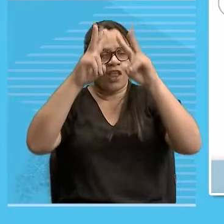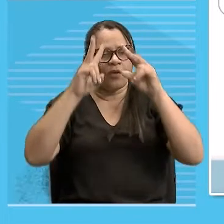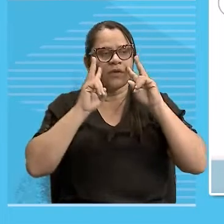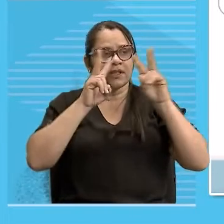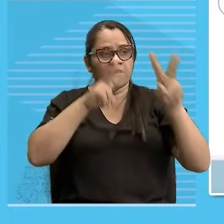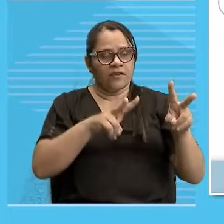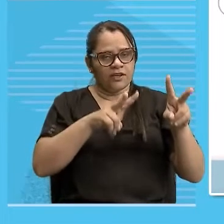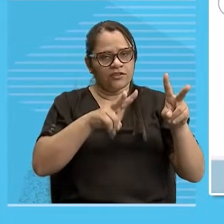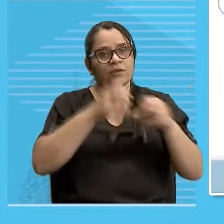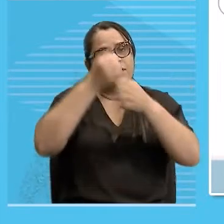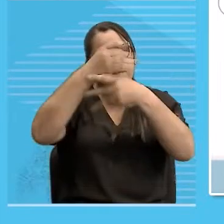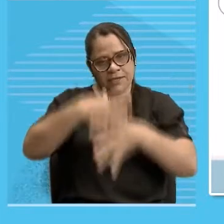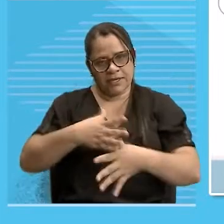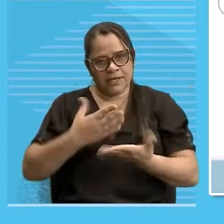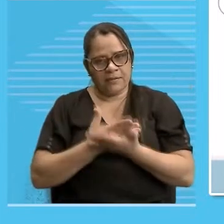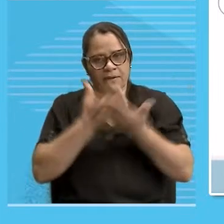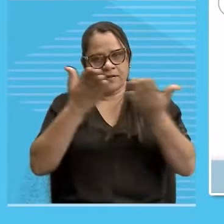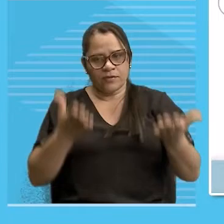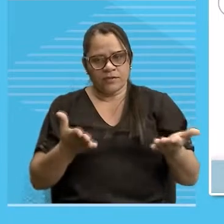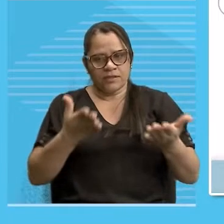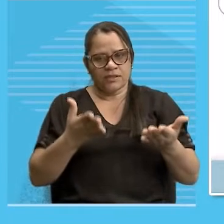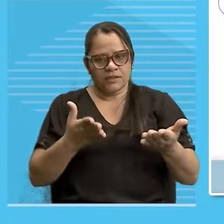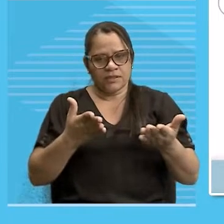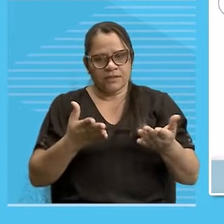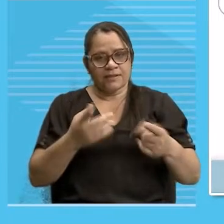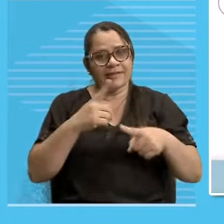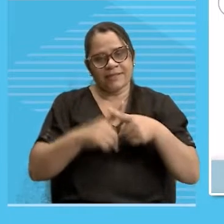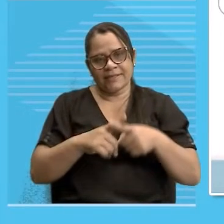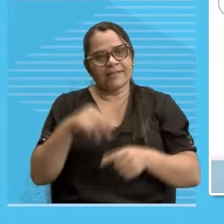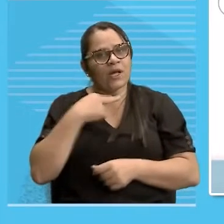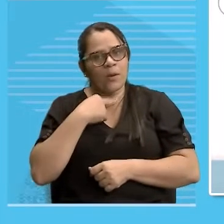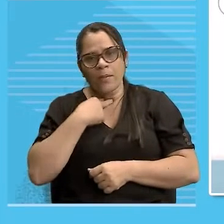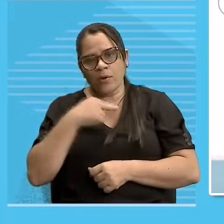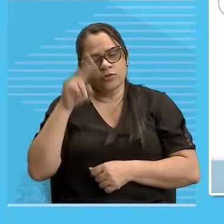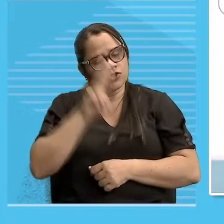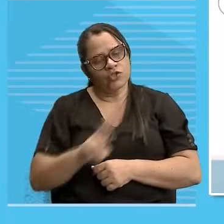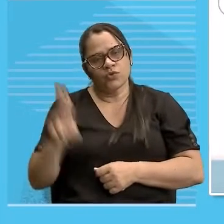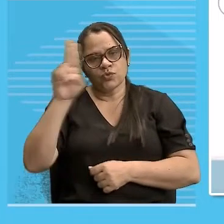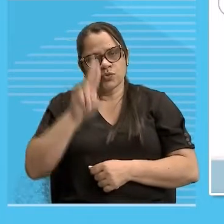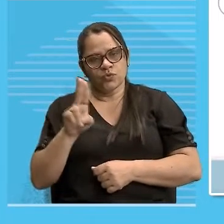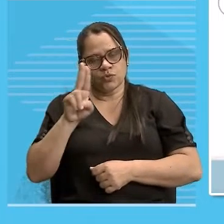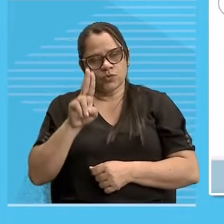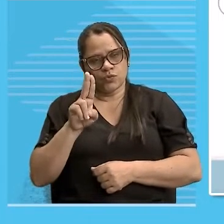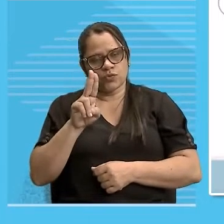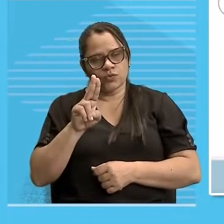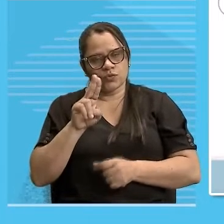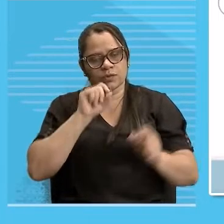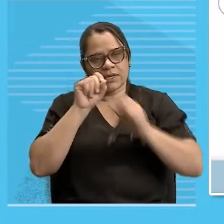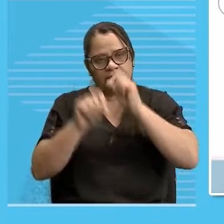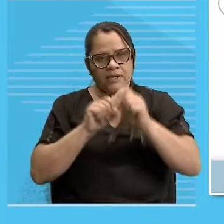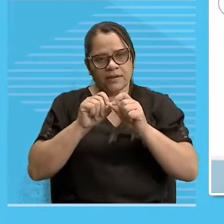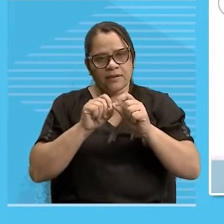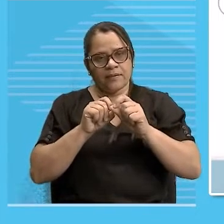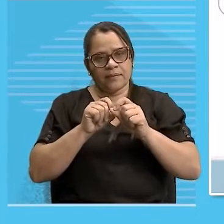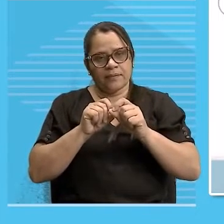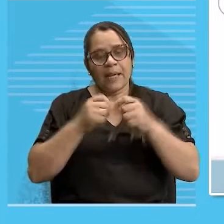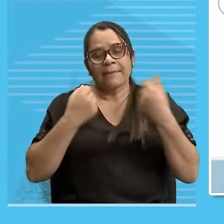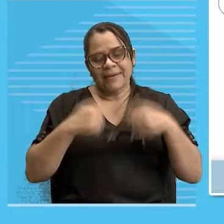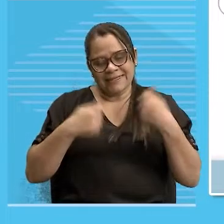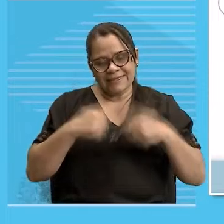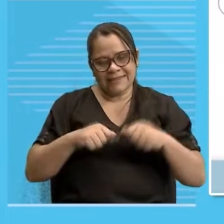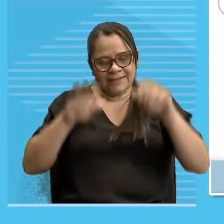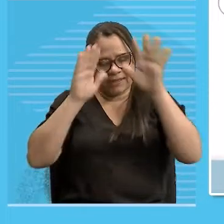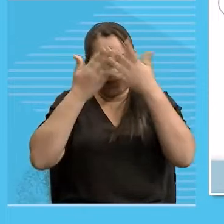pouco para vocês que não é viável, nem ninguém aconselha, que você tente analisar